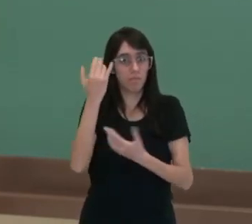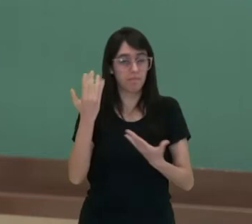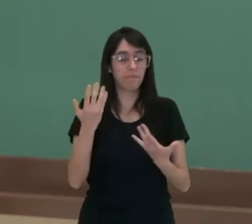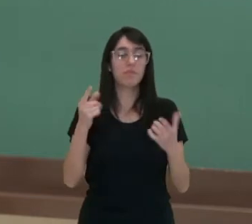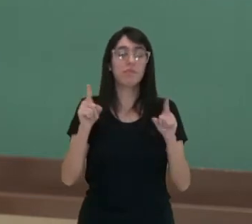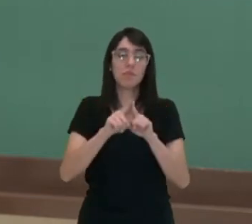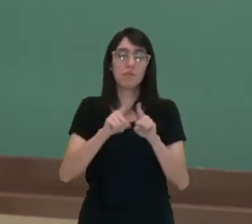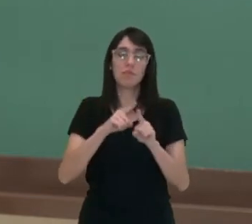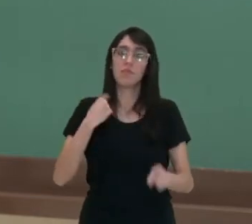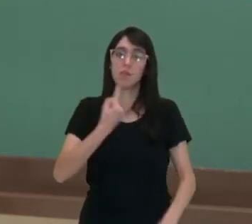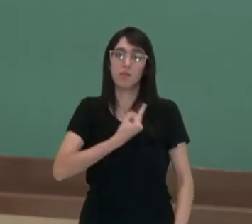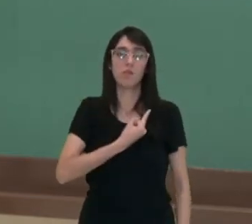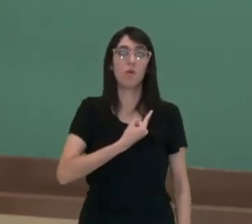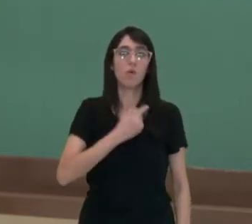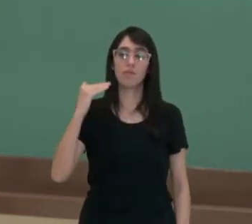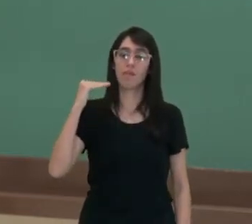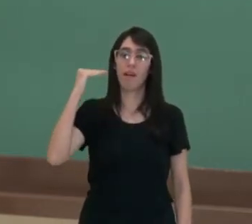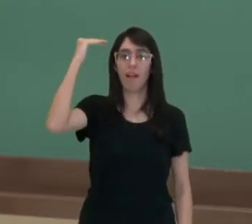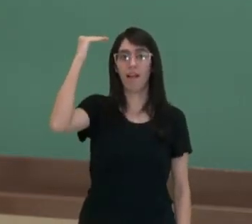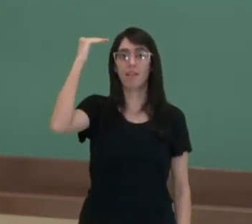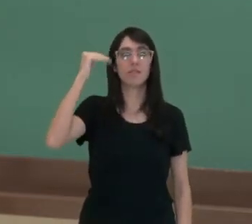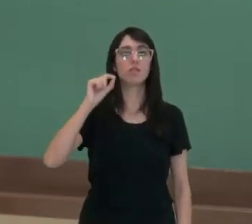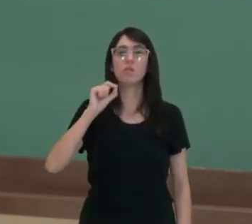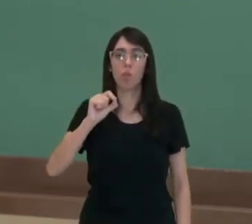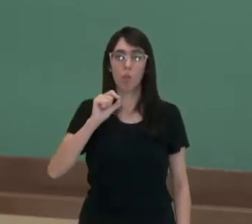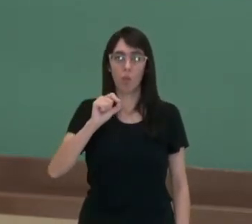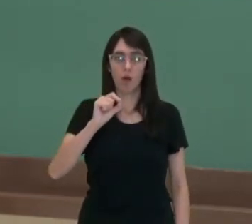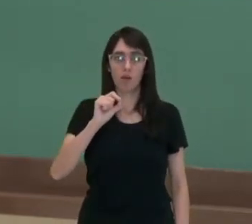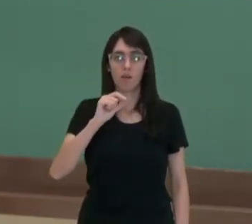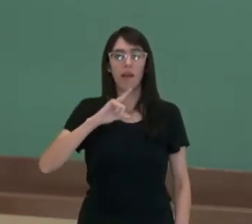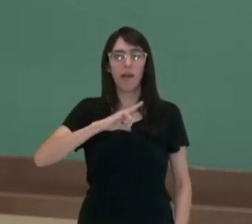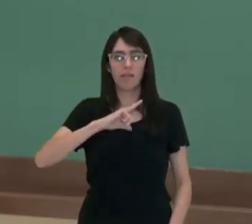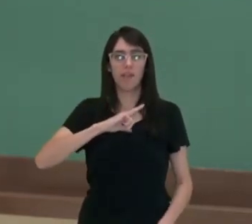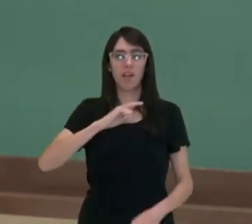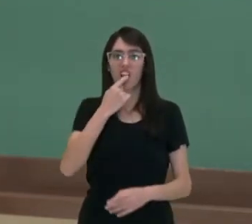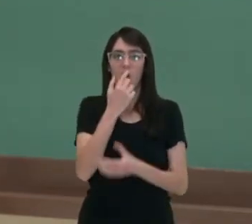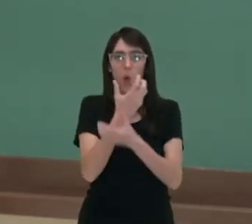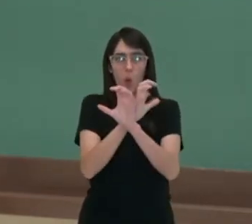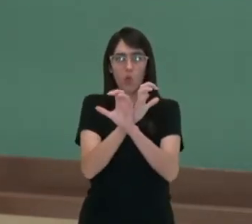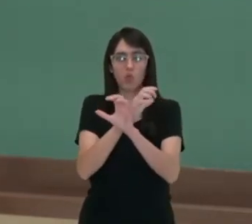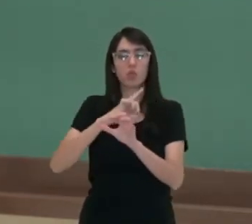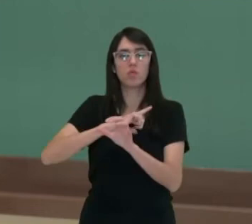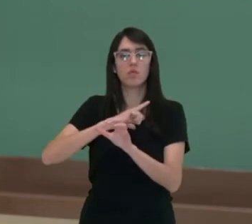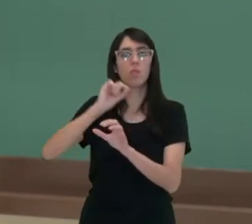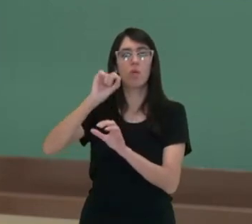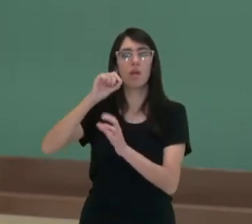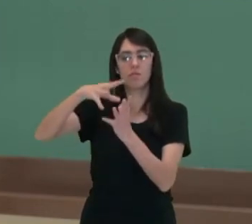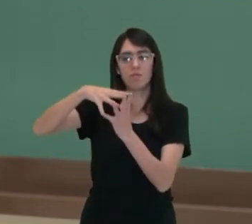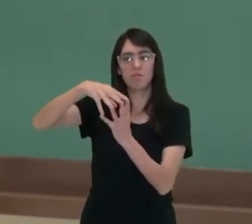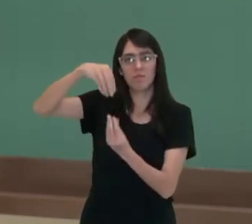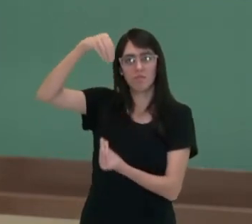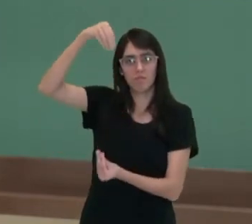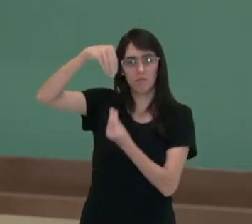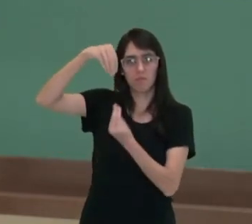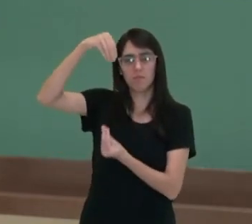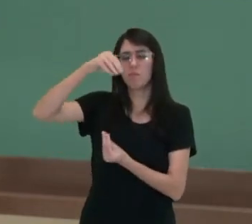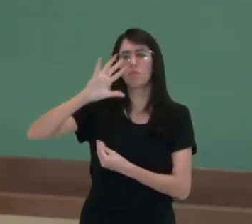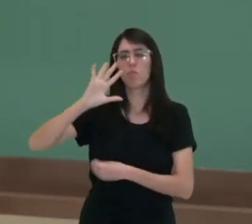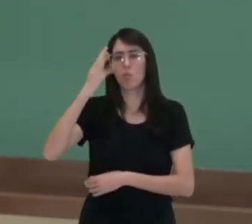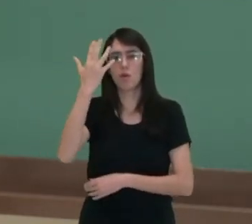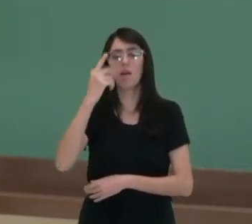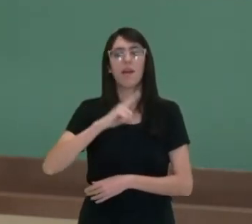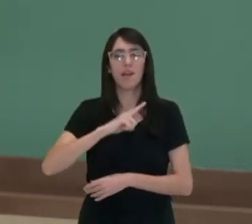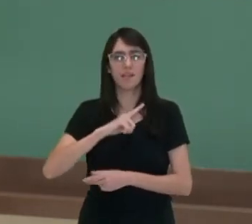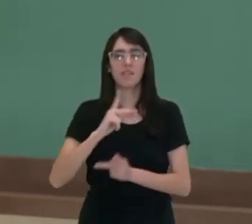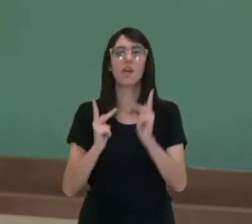a gente cresce. Então a gente cresce, existe uma região no osso que é a região de alongamento. Então o que acontece? Existe o